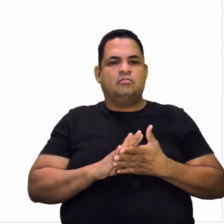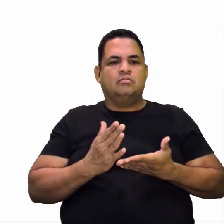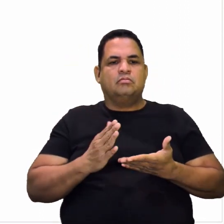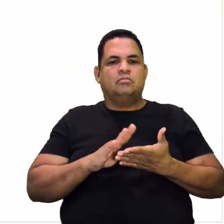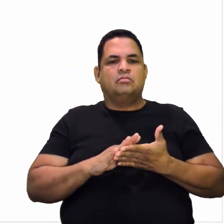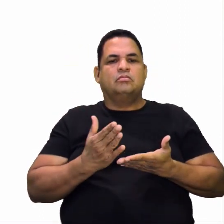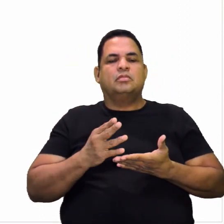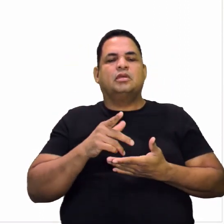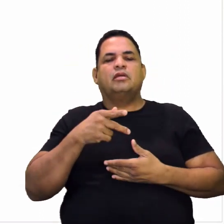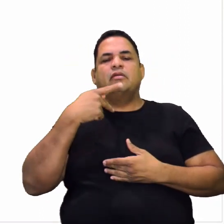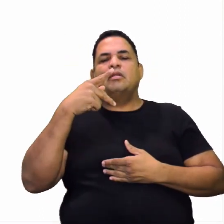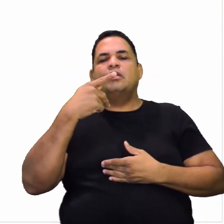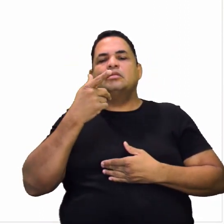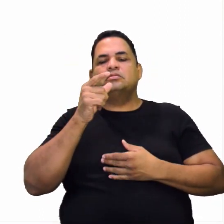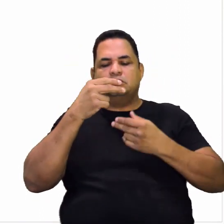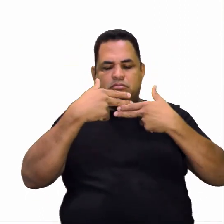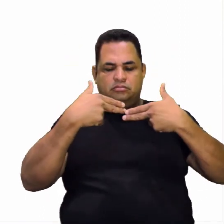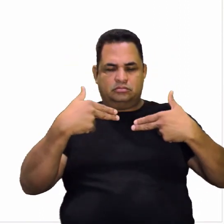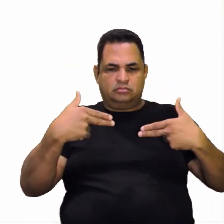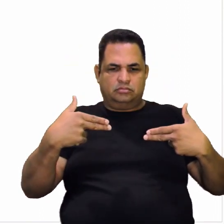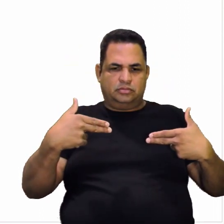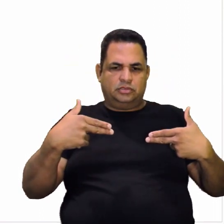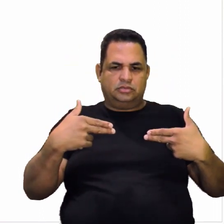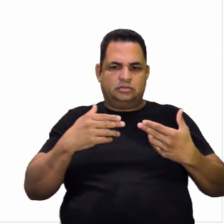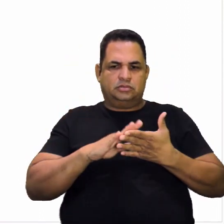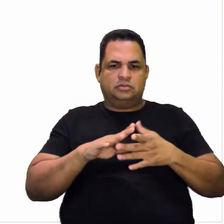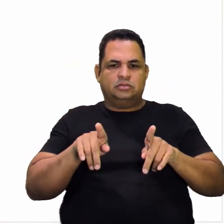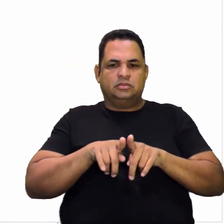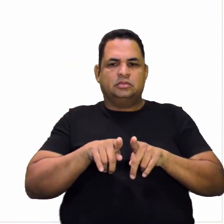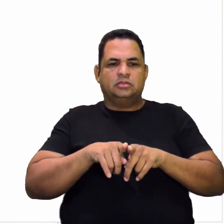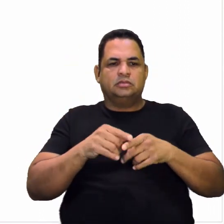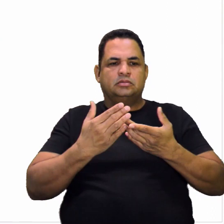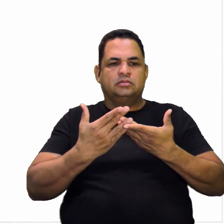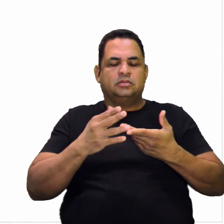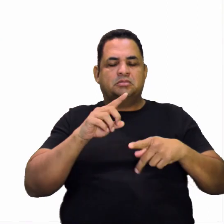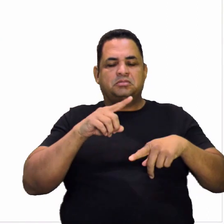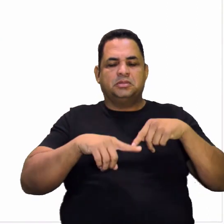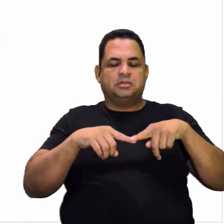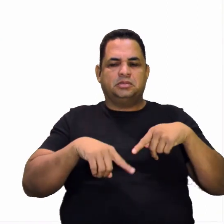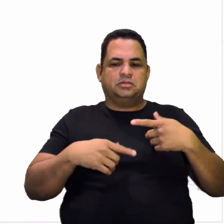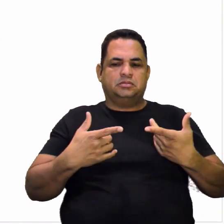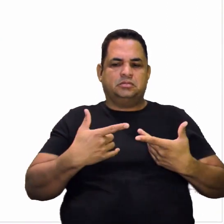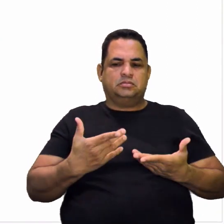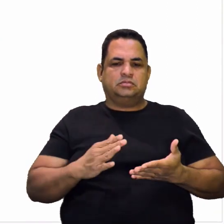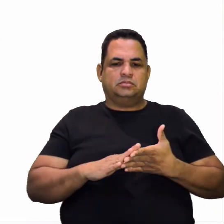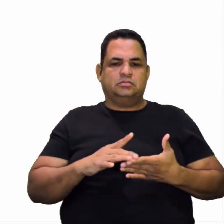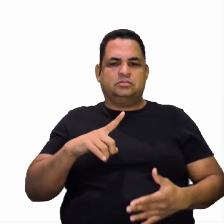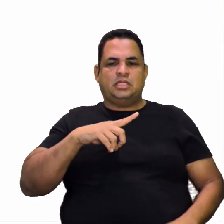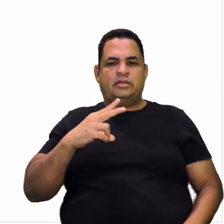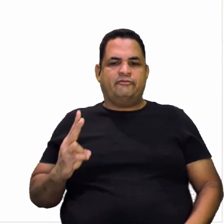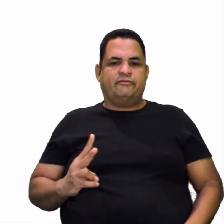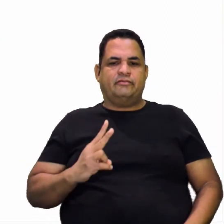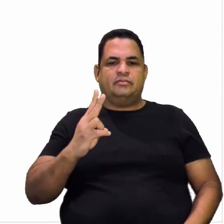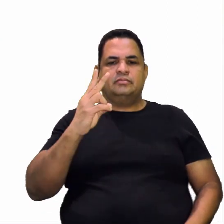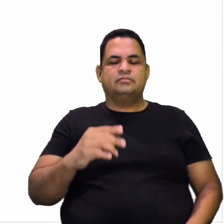consiste em julgar as coisas e dar valor às coisas materiais. a bens materiais, né?